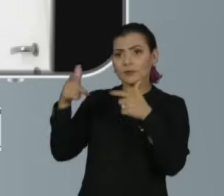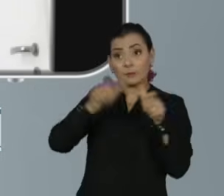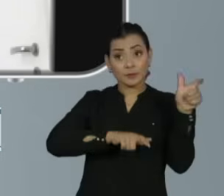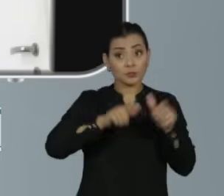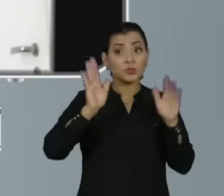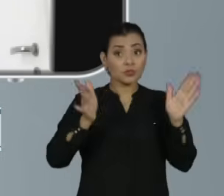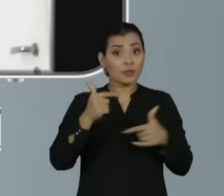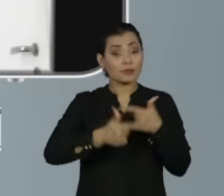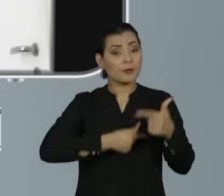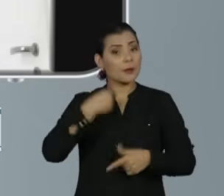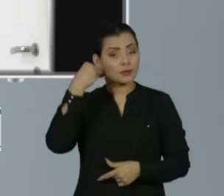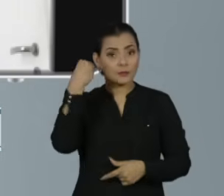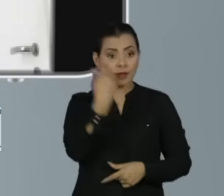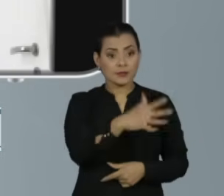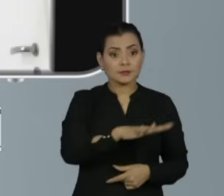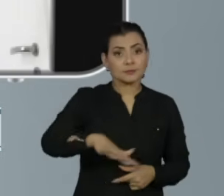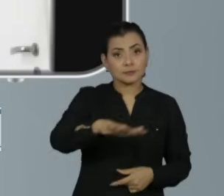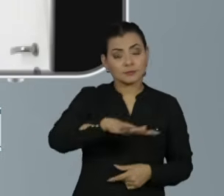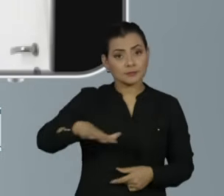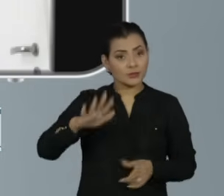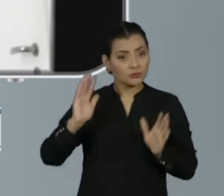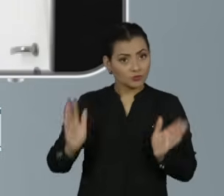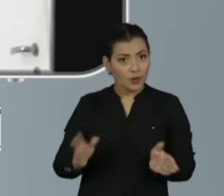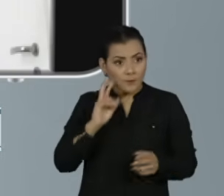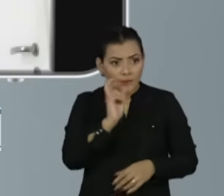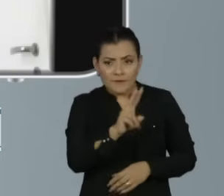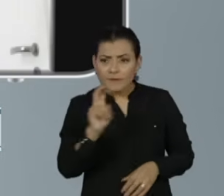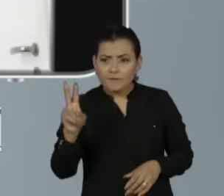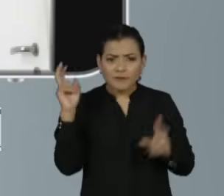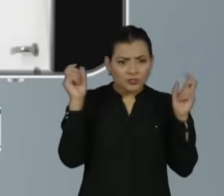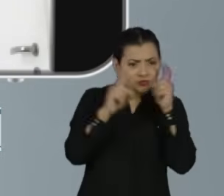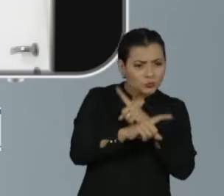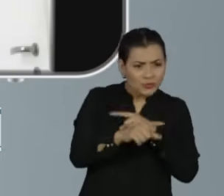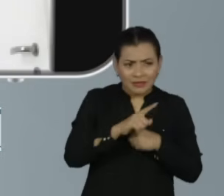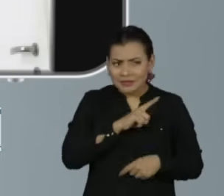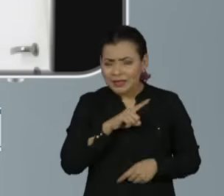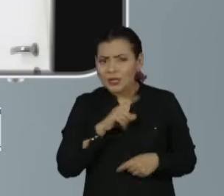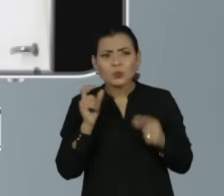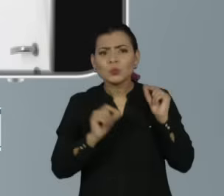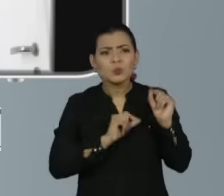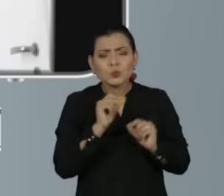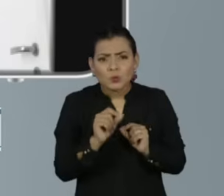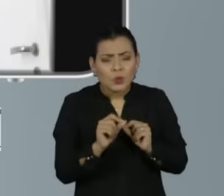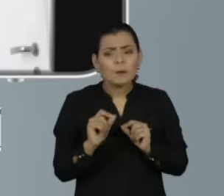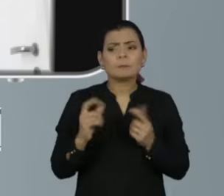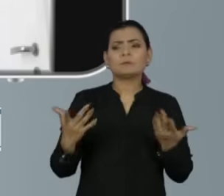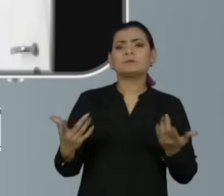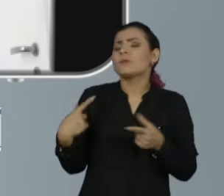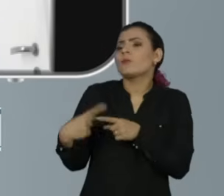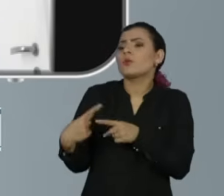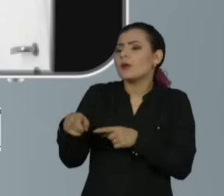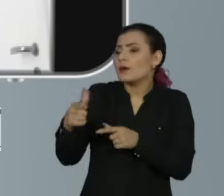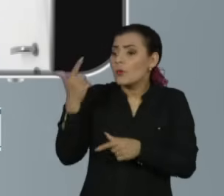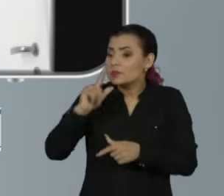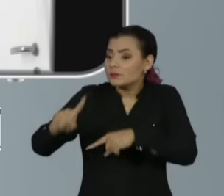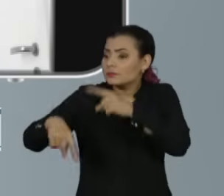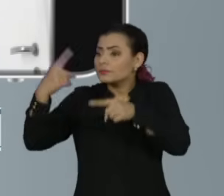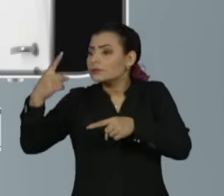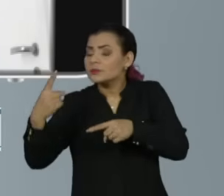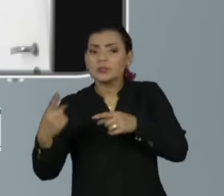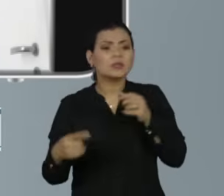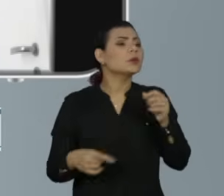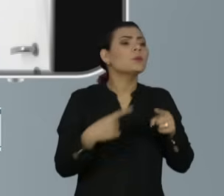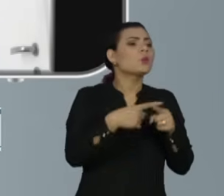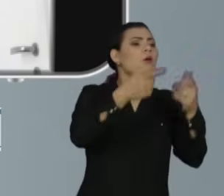trabalham com esse tipo de franquia, verificar quais são as dificuldades que eles têm, verificar por que deu certo, né? E